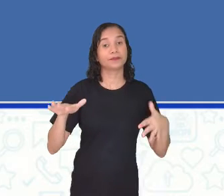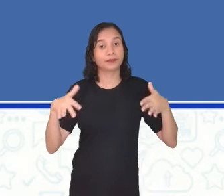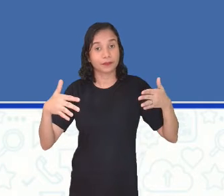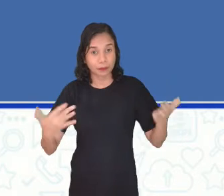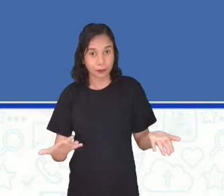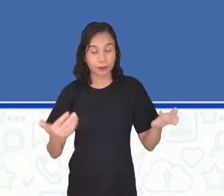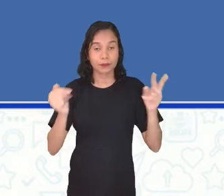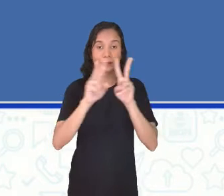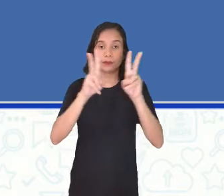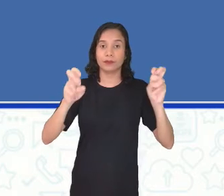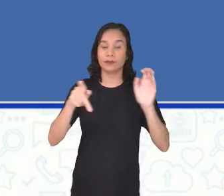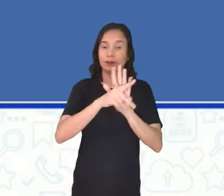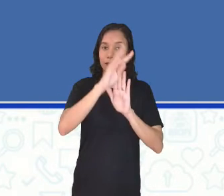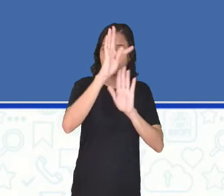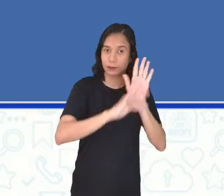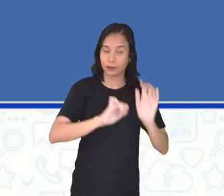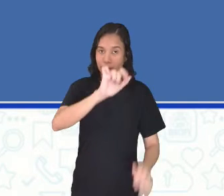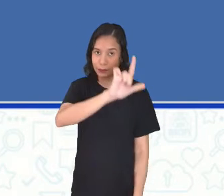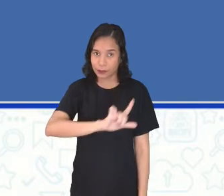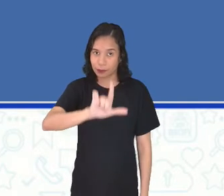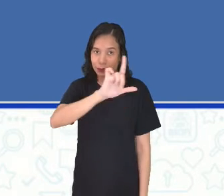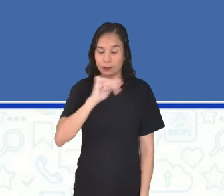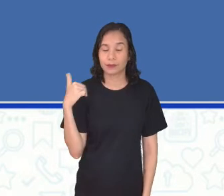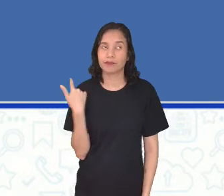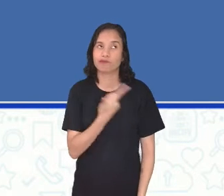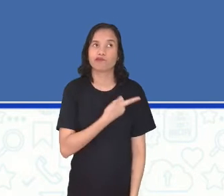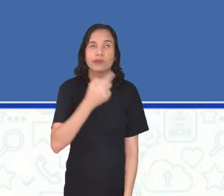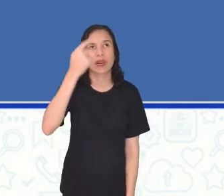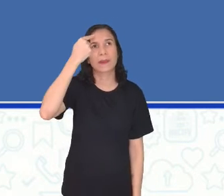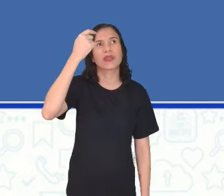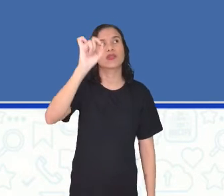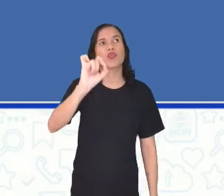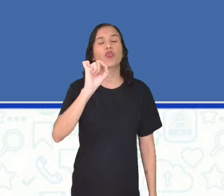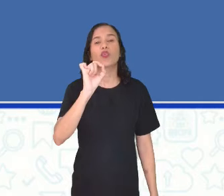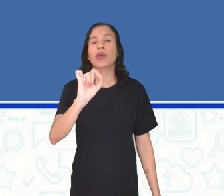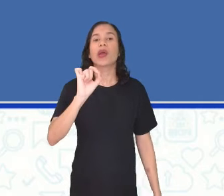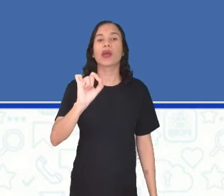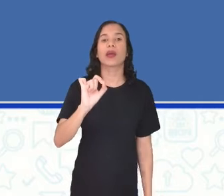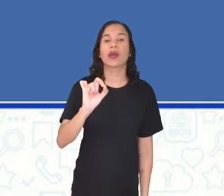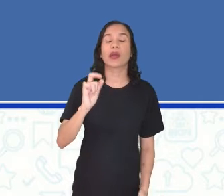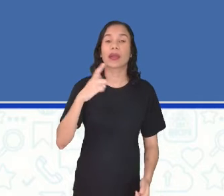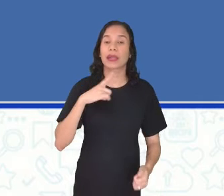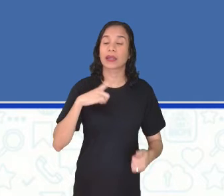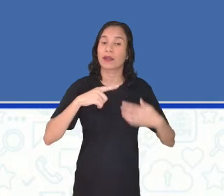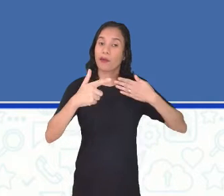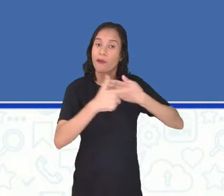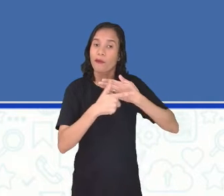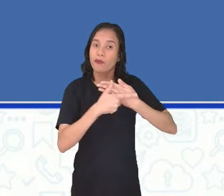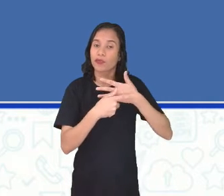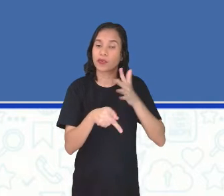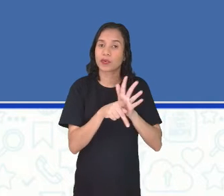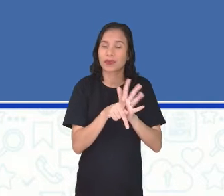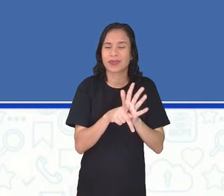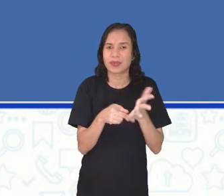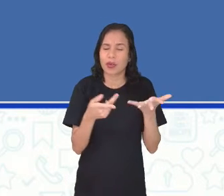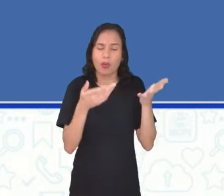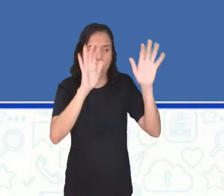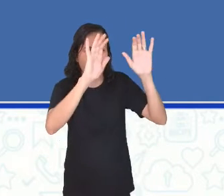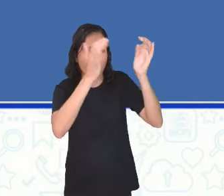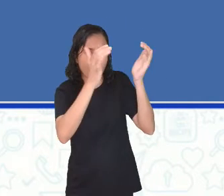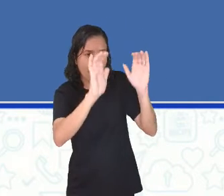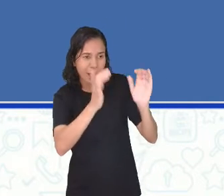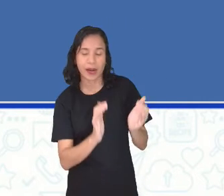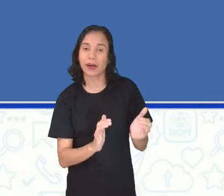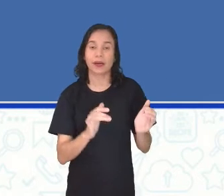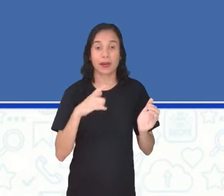Então, sobre o texto literário, o que mais a gente pode inferir? A gente pode inferir que ele possui uma função estética, como a professora Camille estava falando,